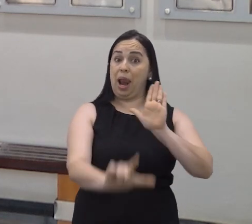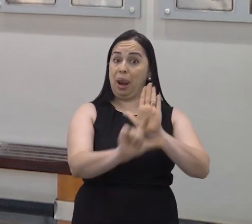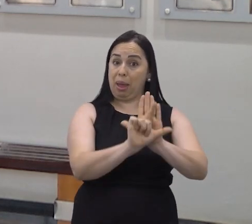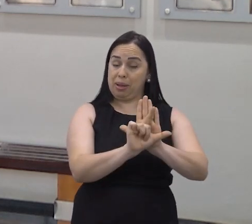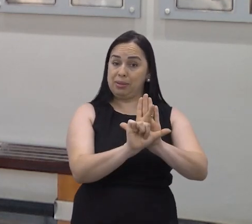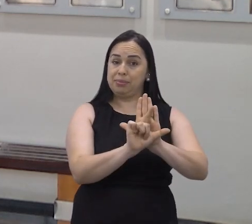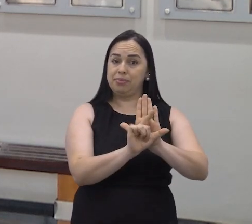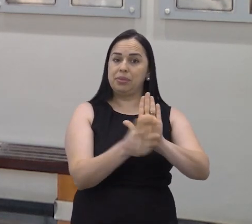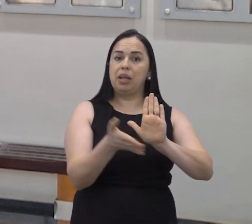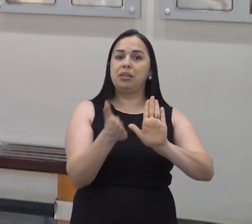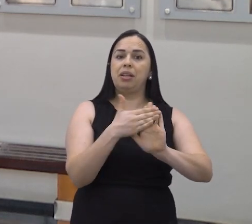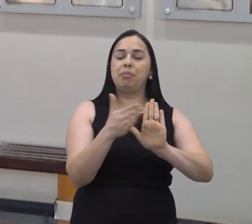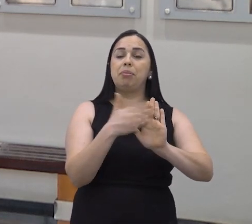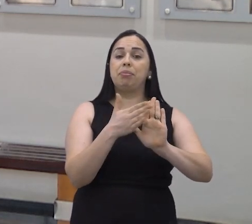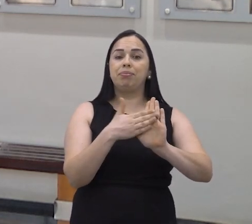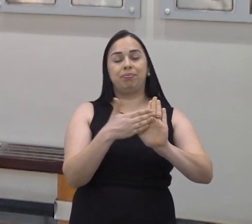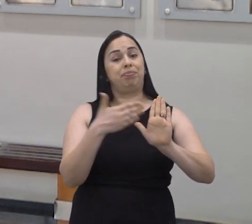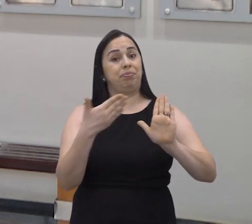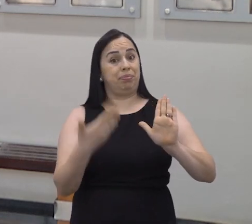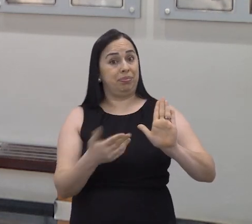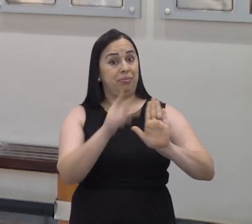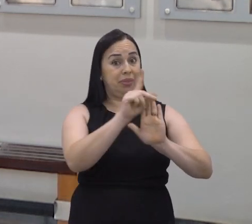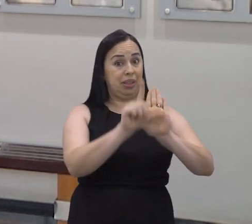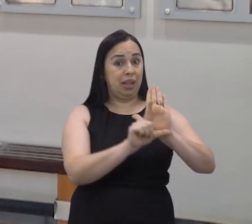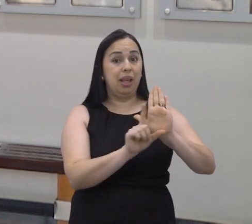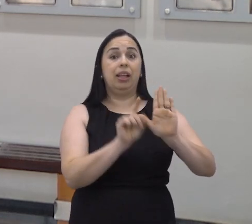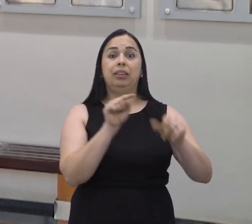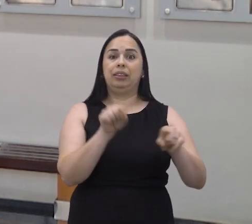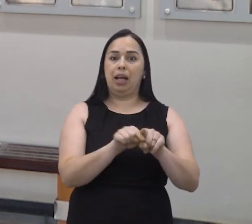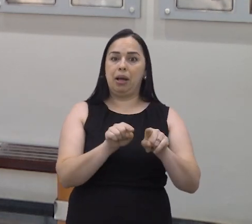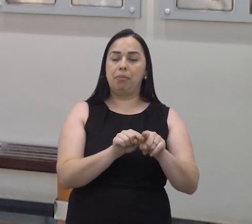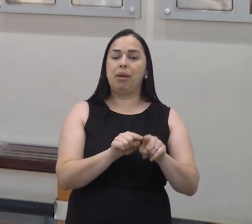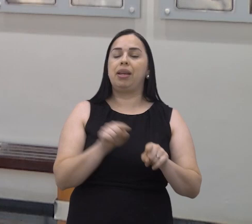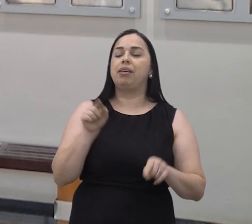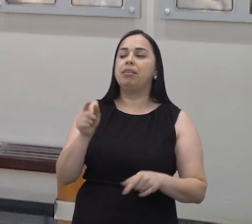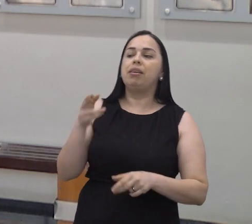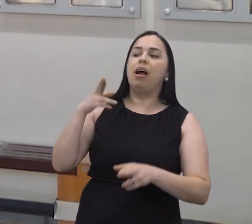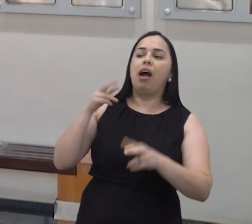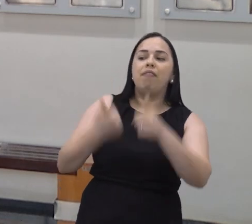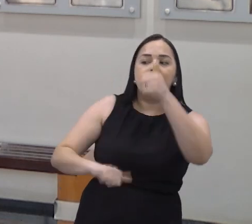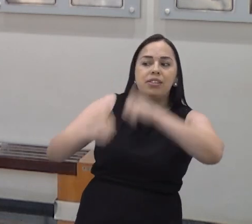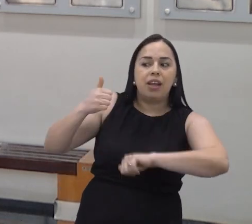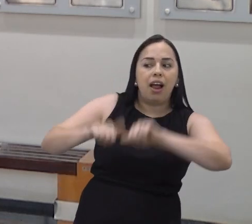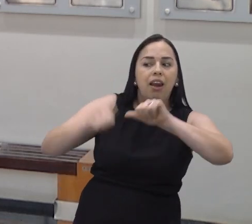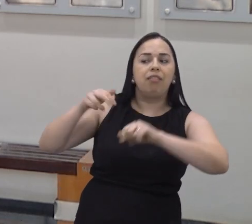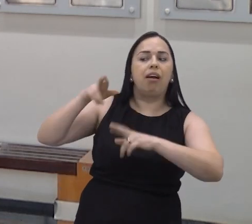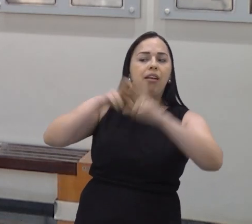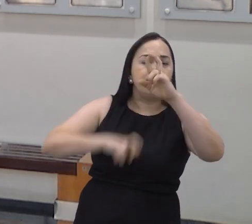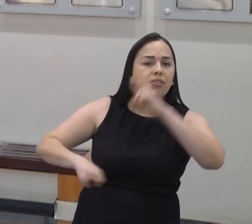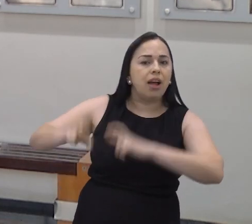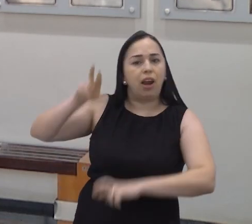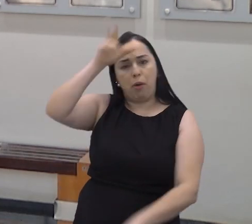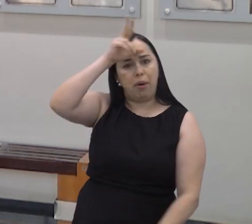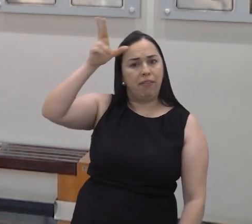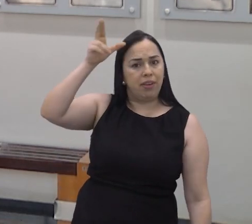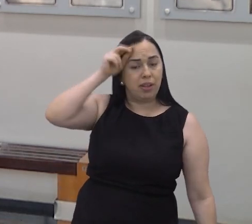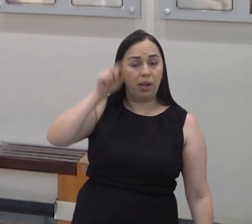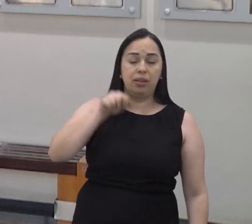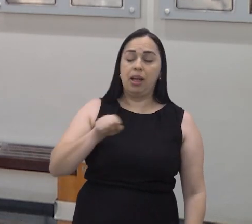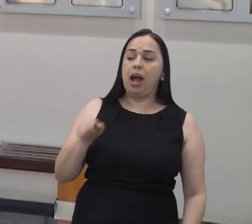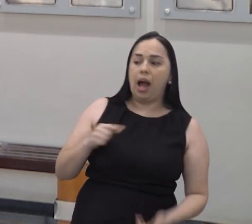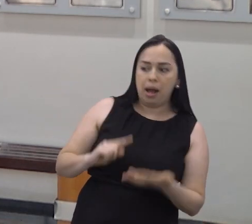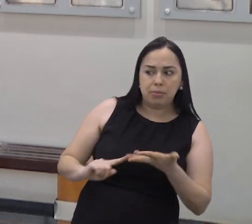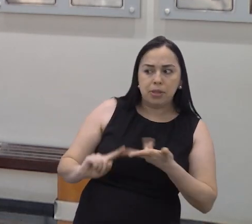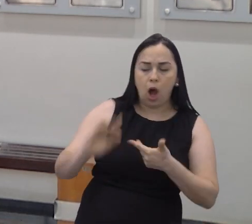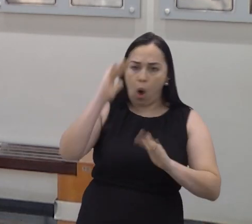né? Propor os projetos de lei, né? Fazer as votações também de contas do prefeito e fiscalizar o prefeito, o cumprimento da